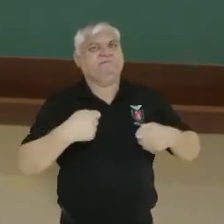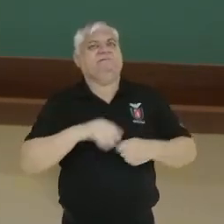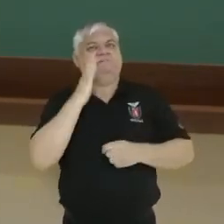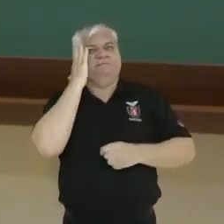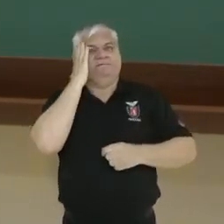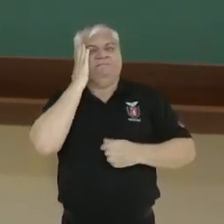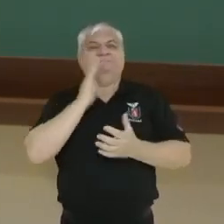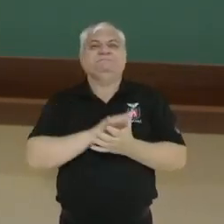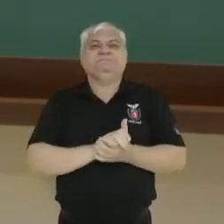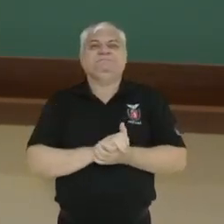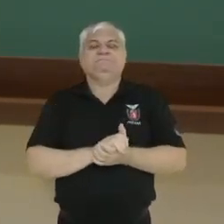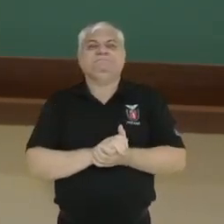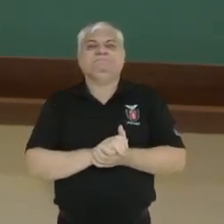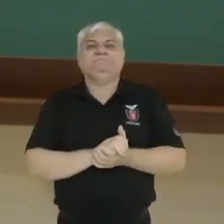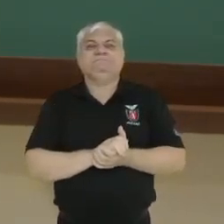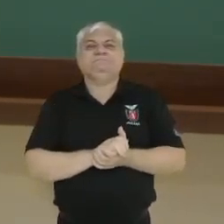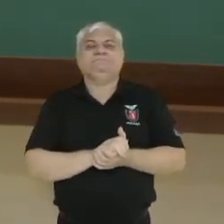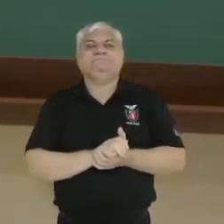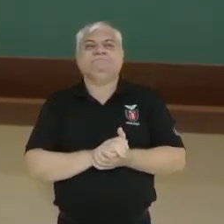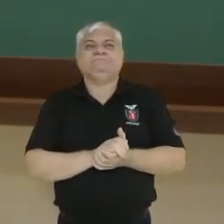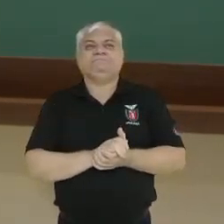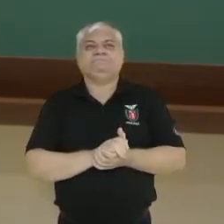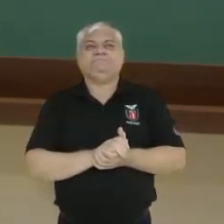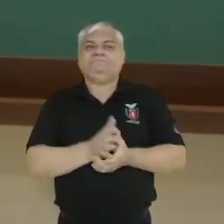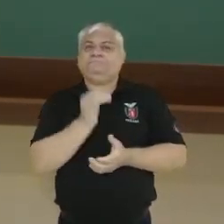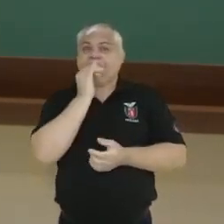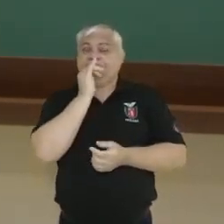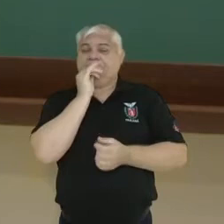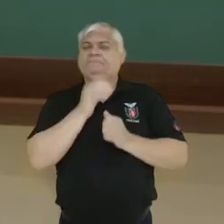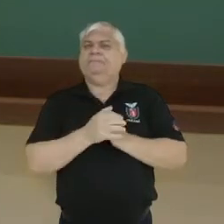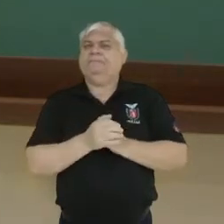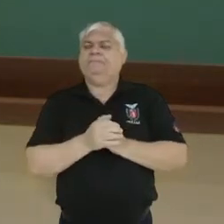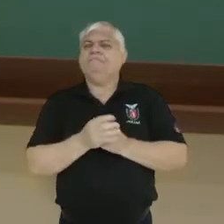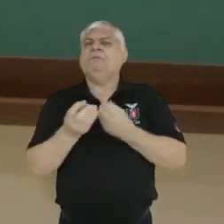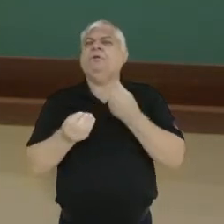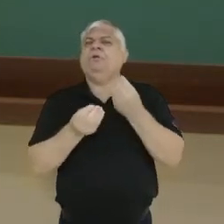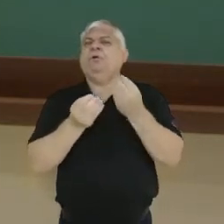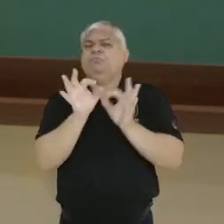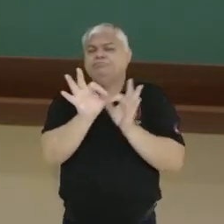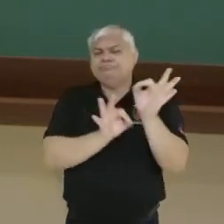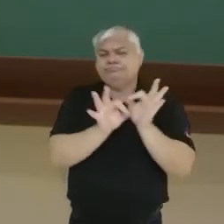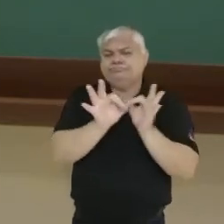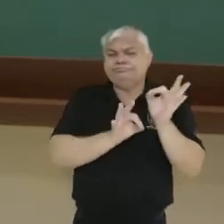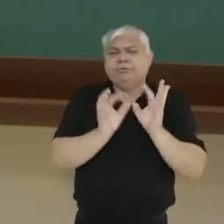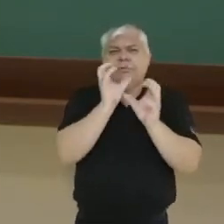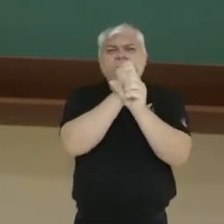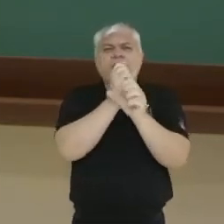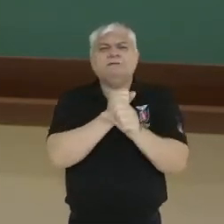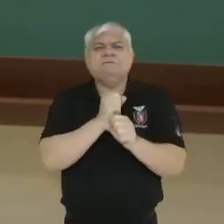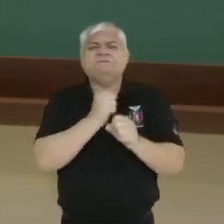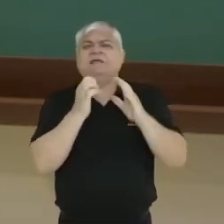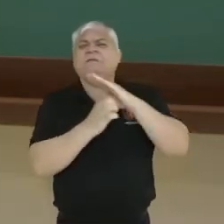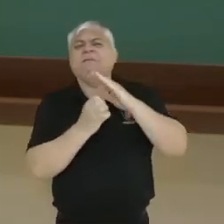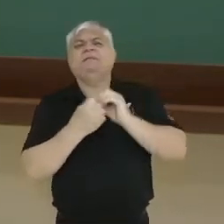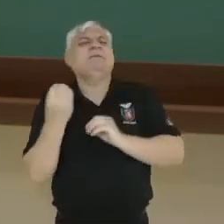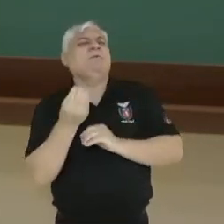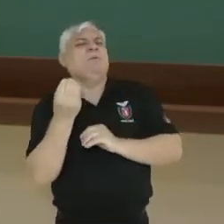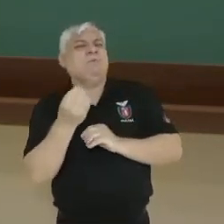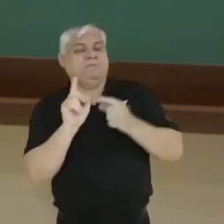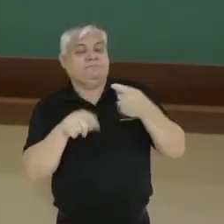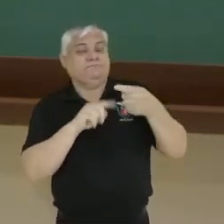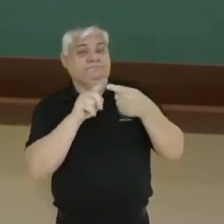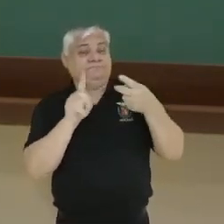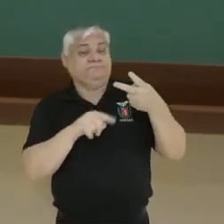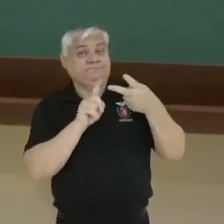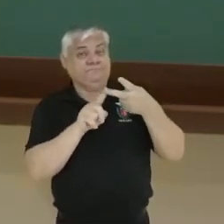lá. Então, a gente precisa refletir sobre algumas coisas. Como organizar o orçamento da sua empresa? Extremamente importante. Quais